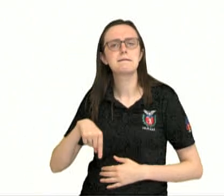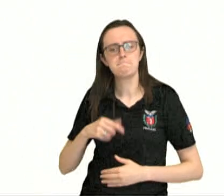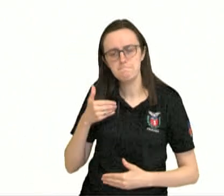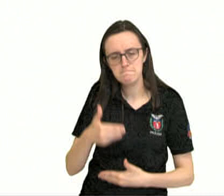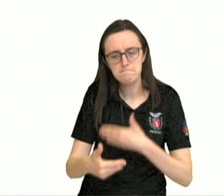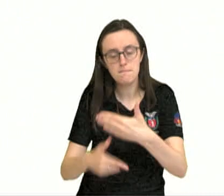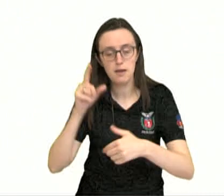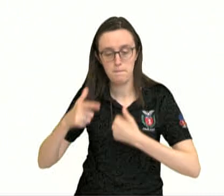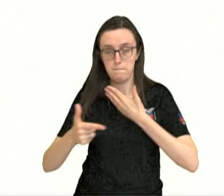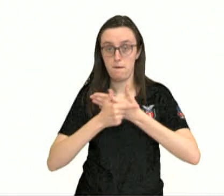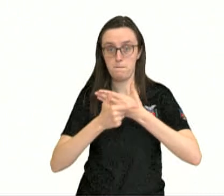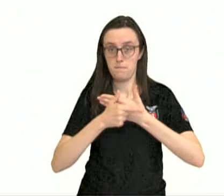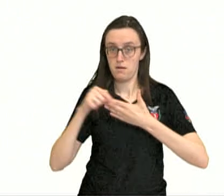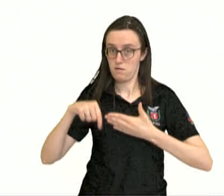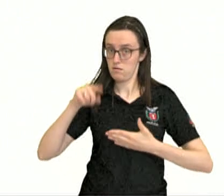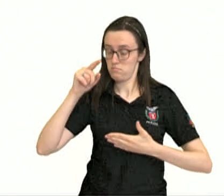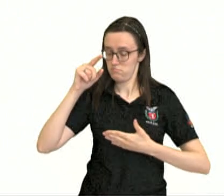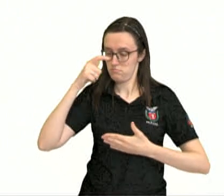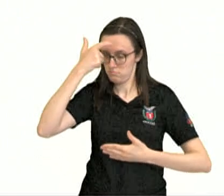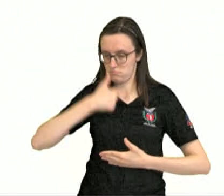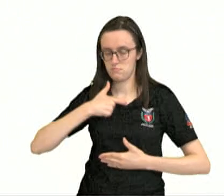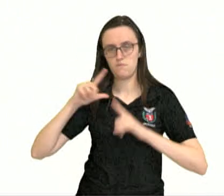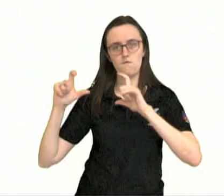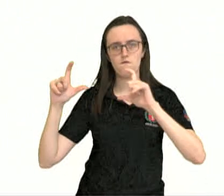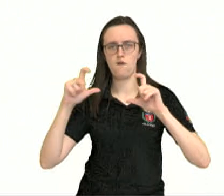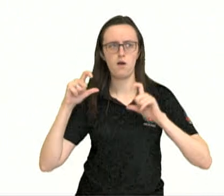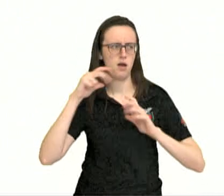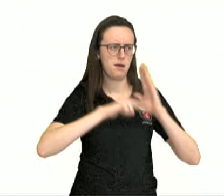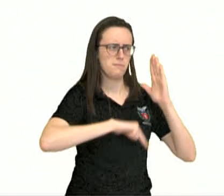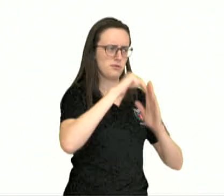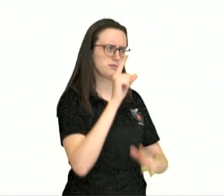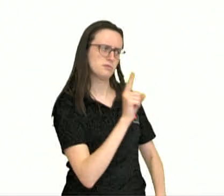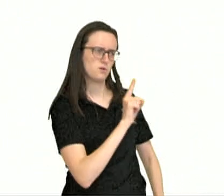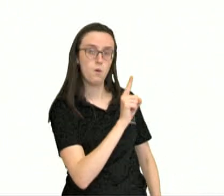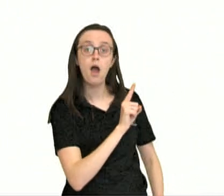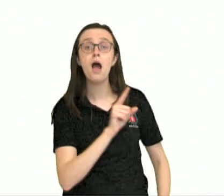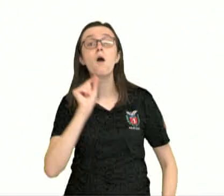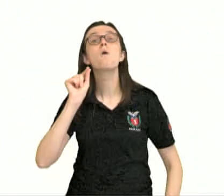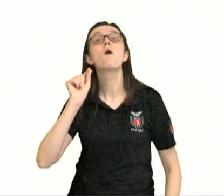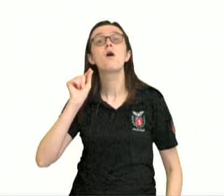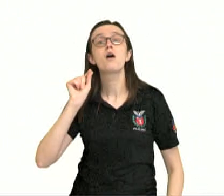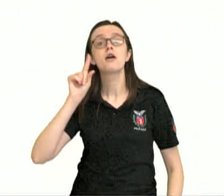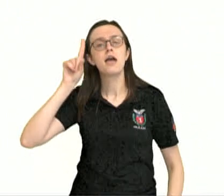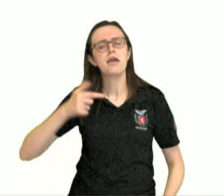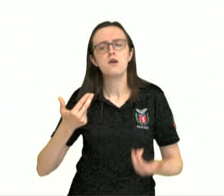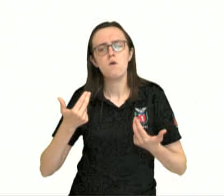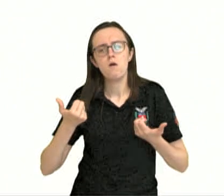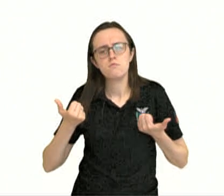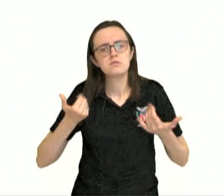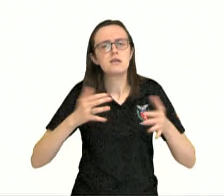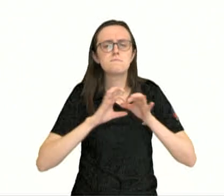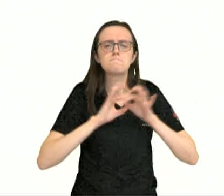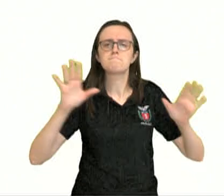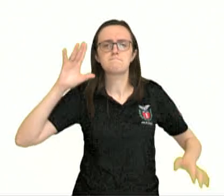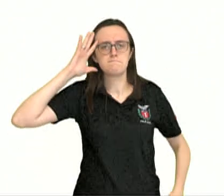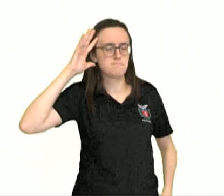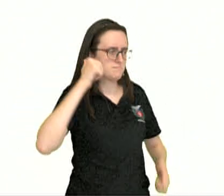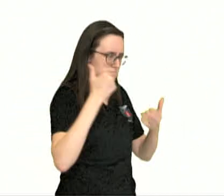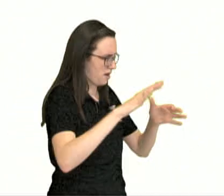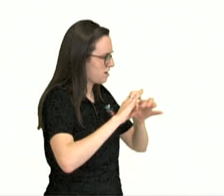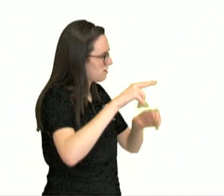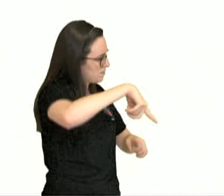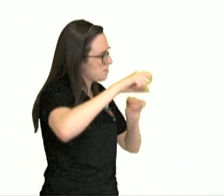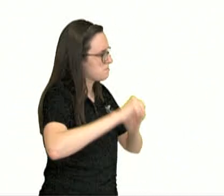ser do Fotógrafo e não mais do pintor que o que propiciou aos artistas liberdade para refletirem sobre a sua